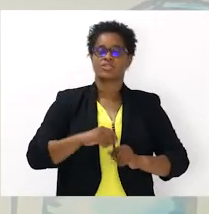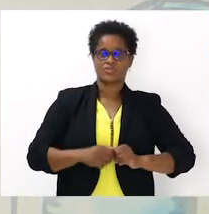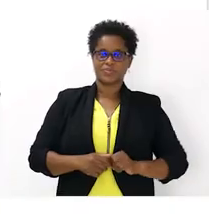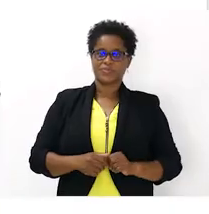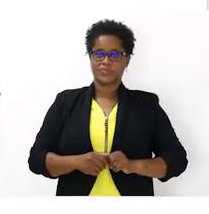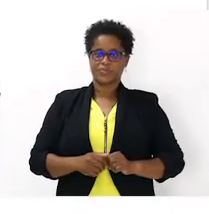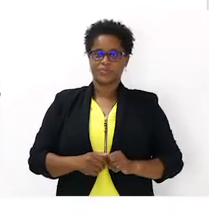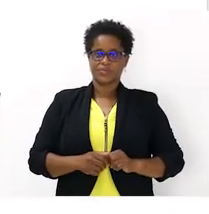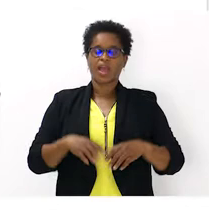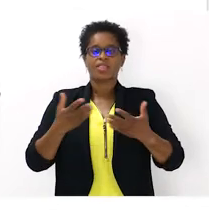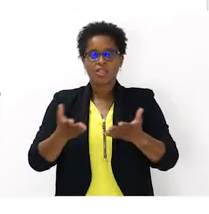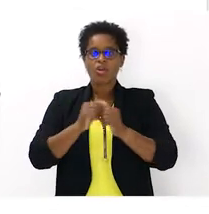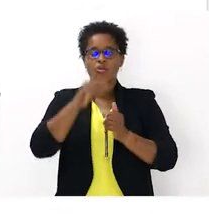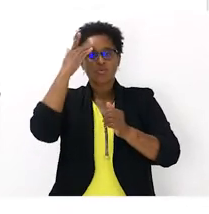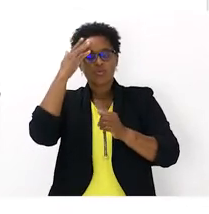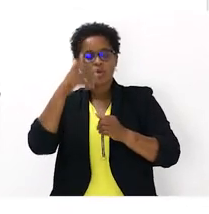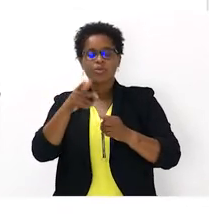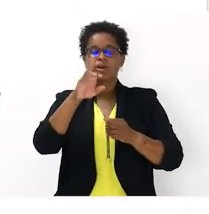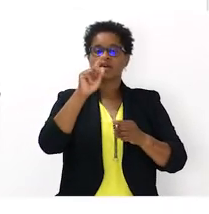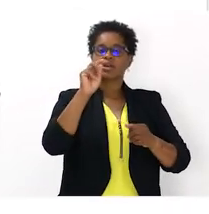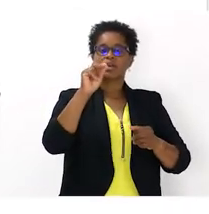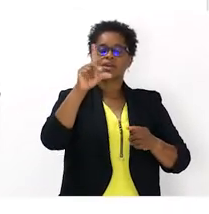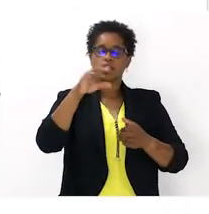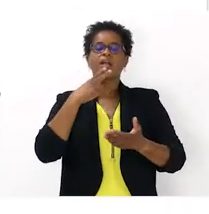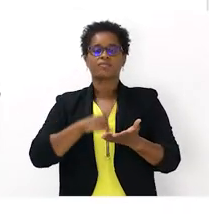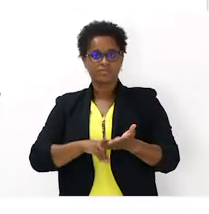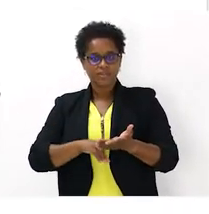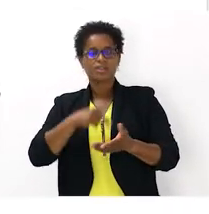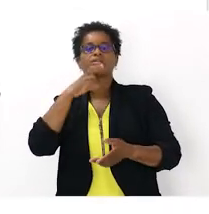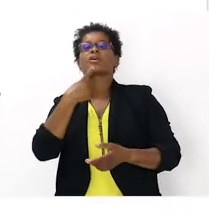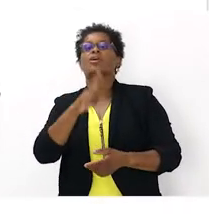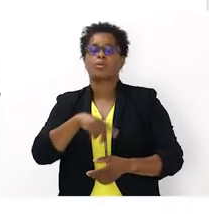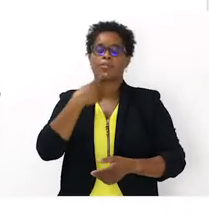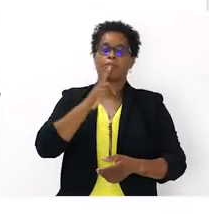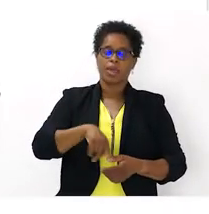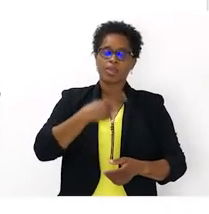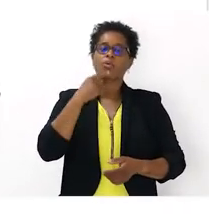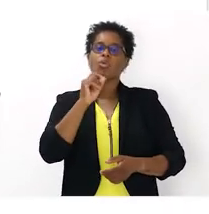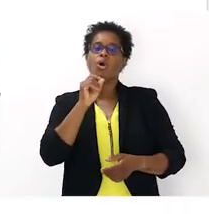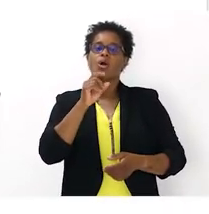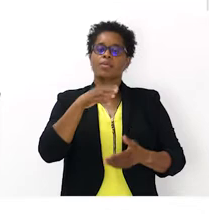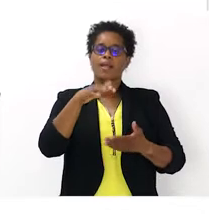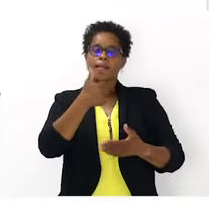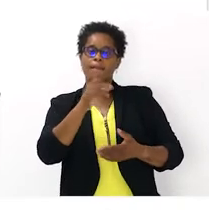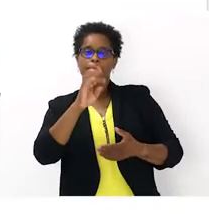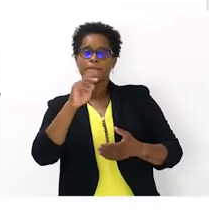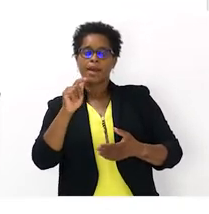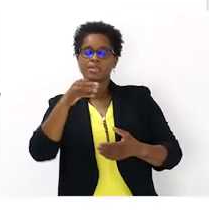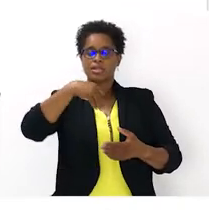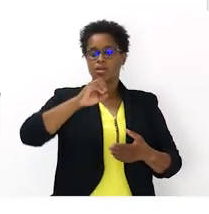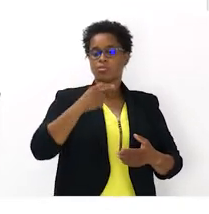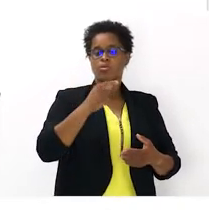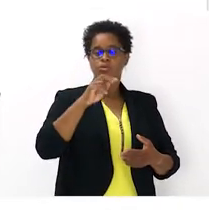4 vezes. Então, o número real que se repete é chamado de base da potência.